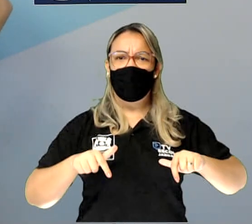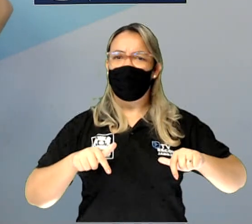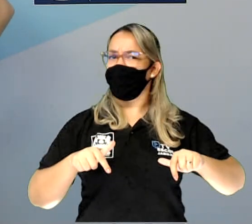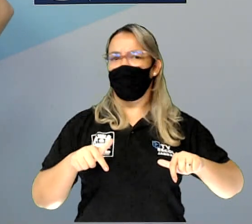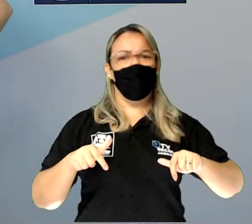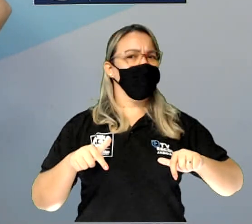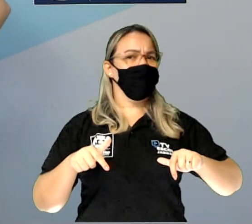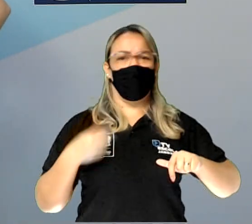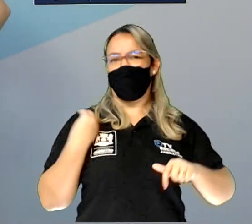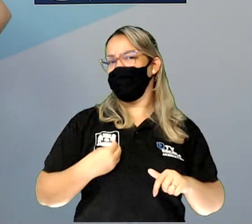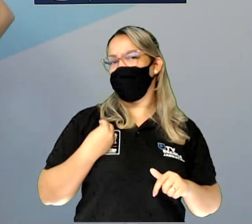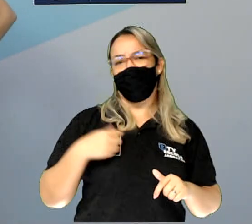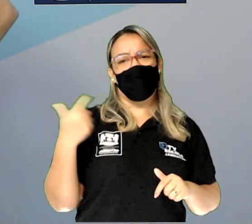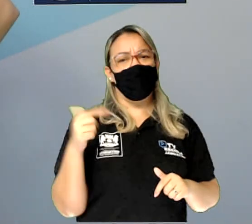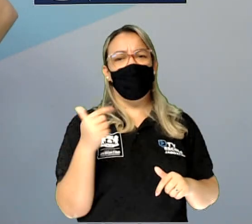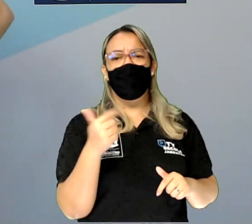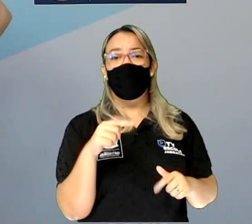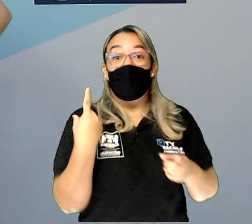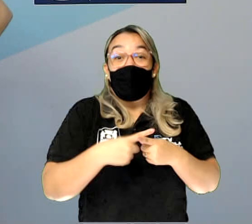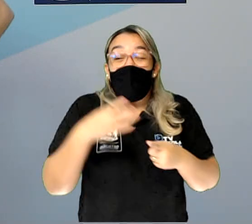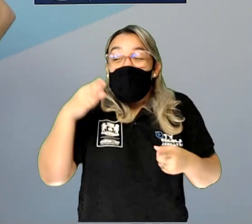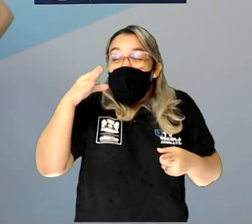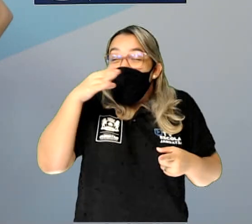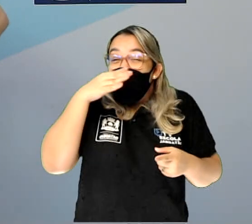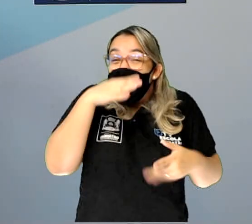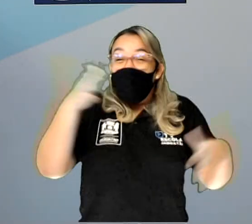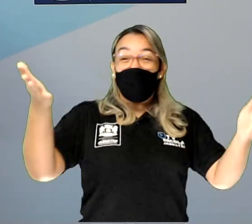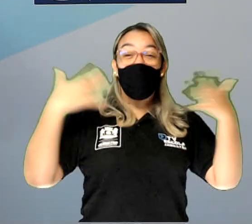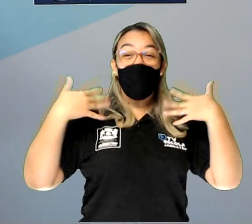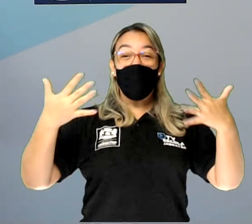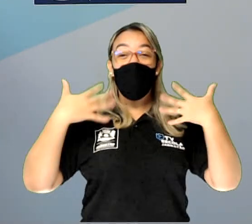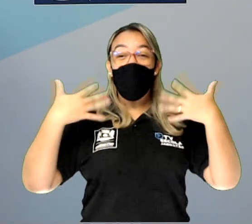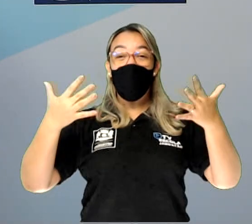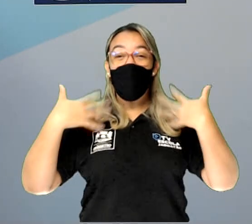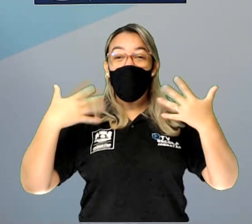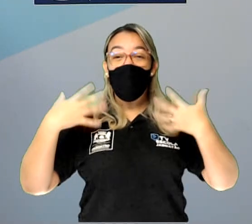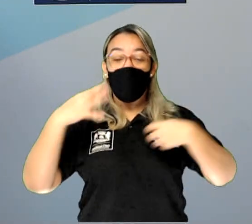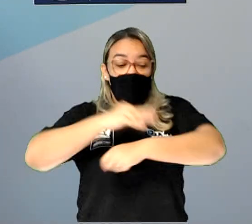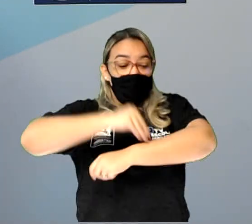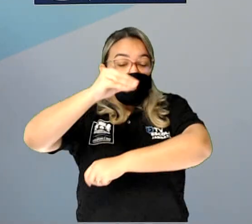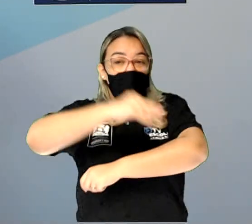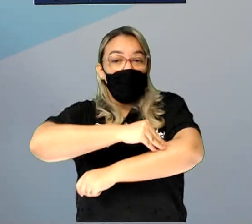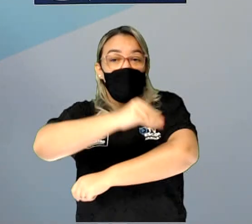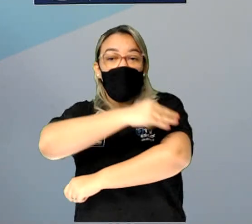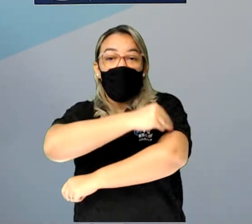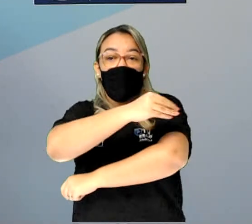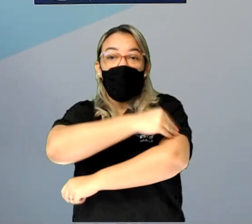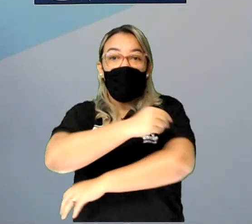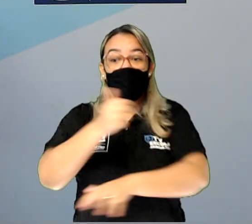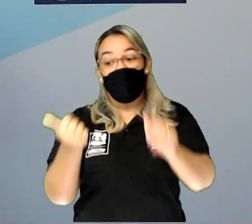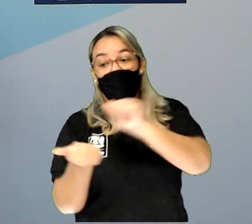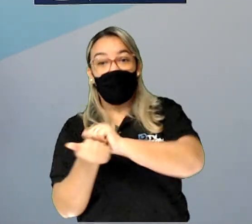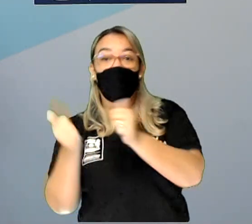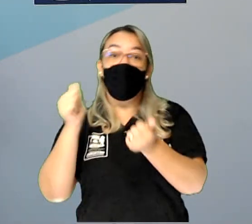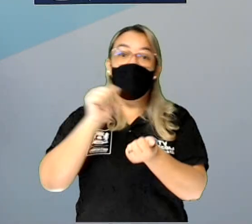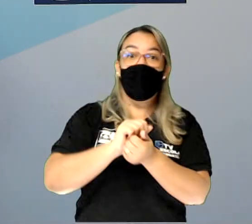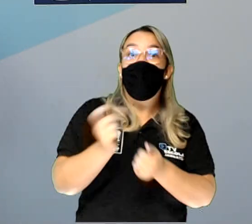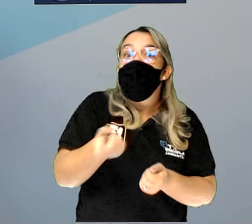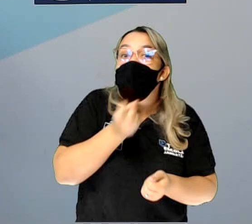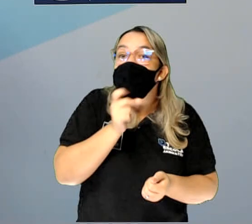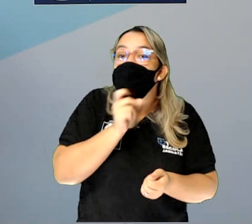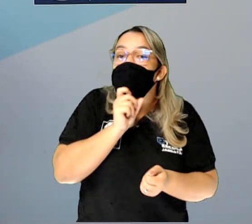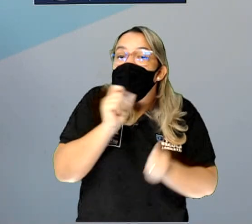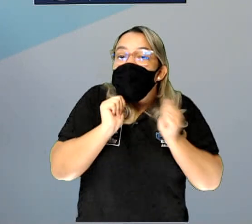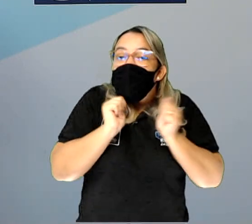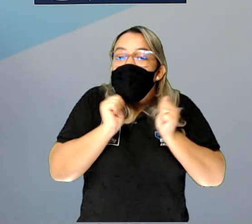nem sobreviveria porque é um calor muito intenso. Então, o pelo do urso polar é adaptável para o frio que